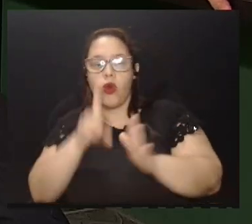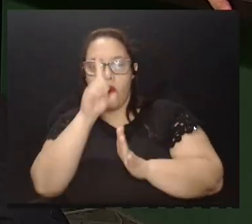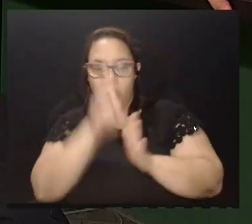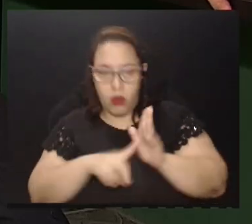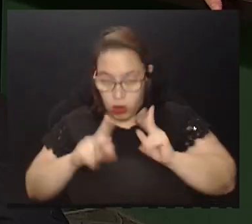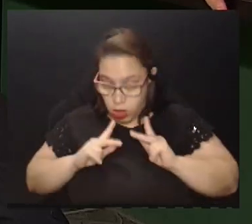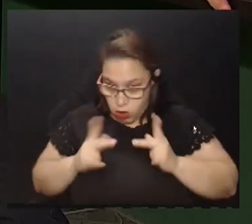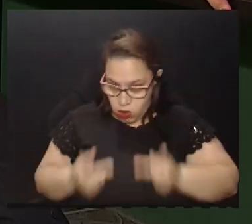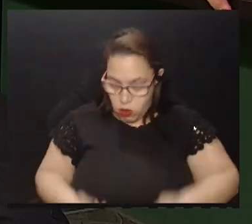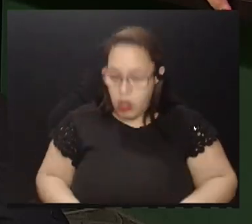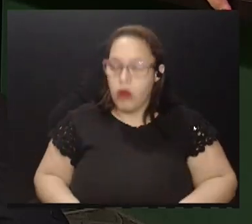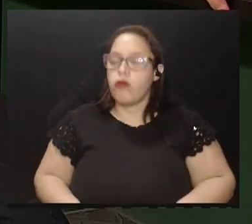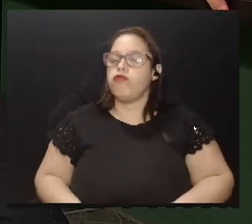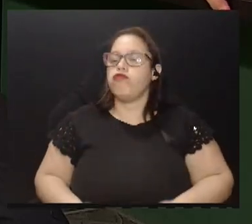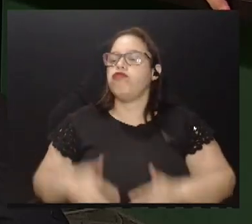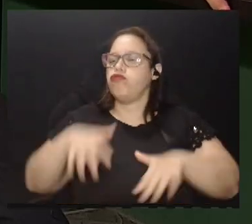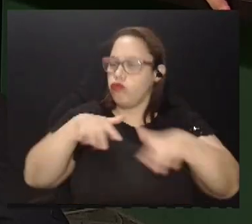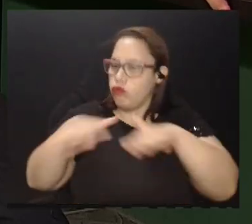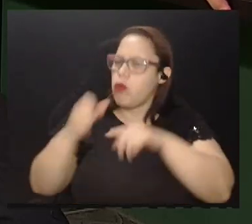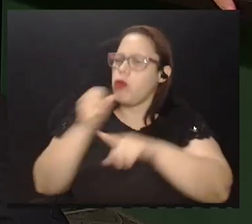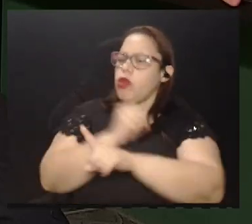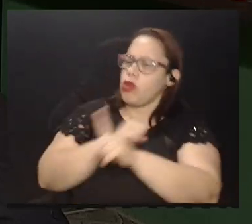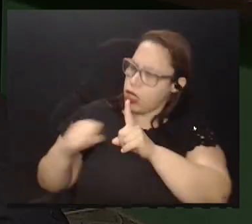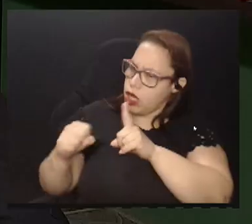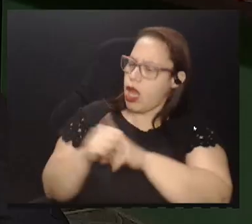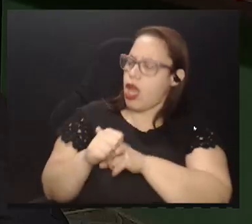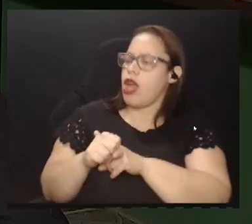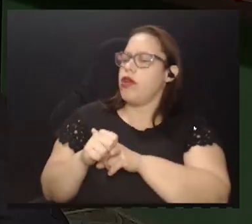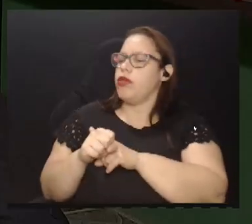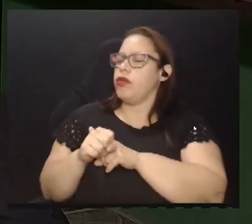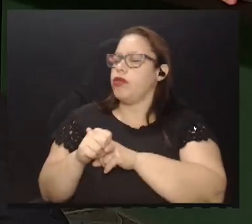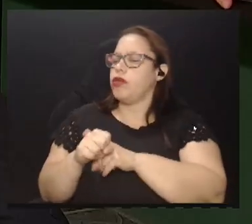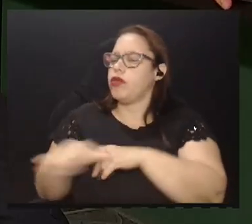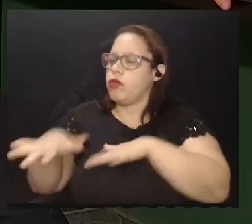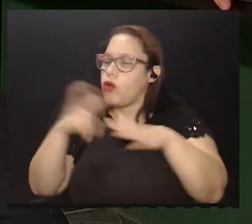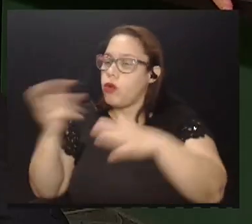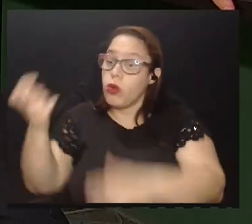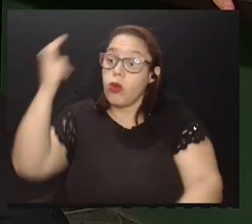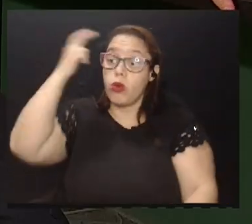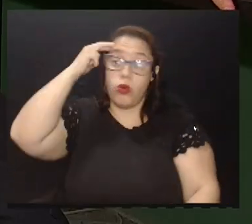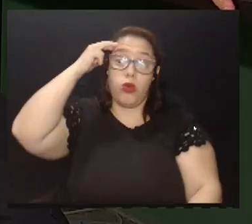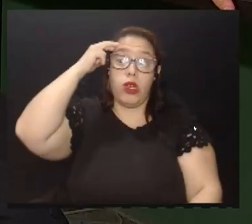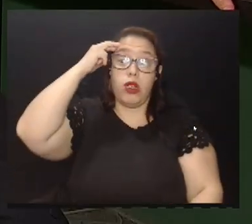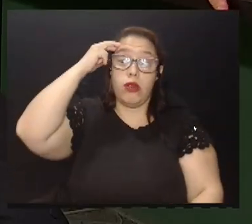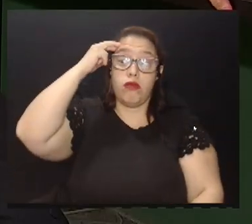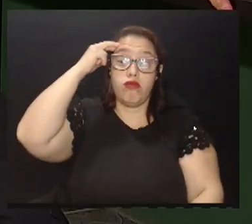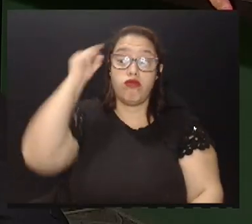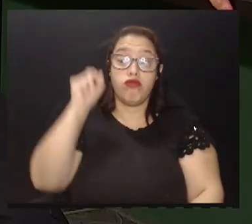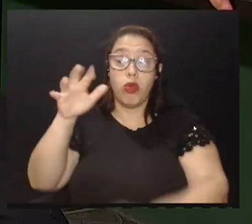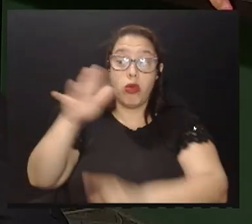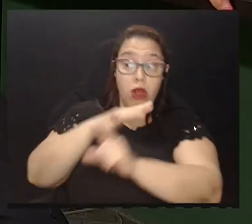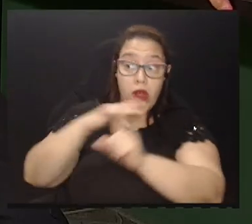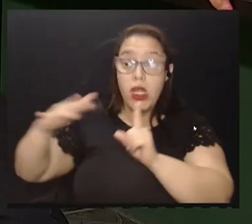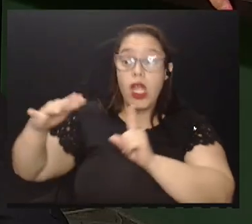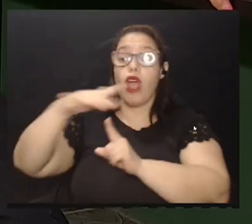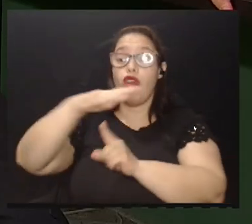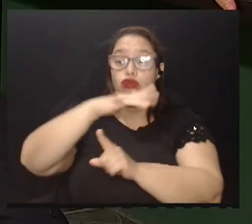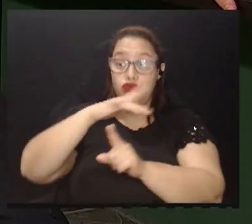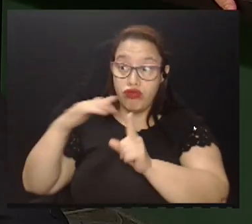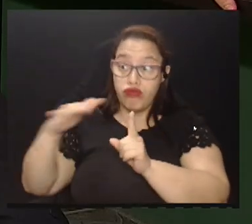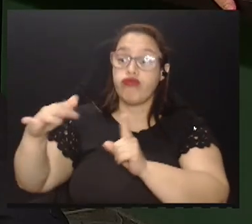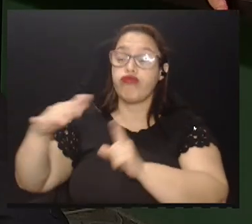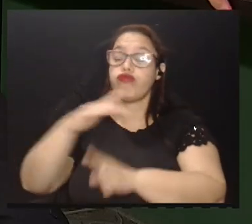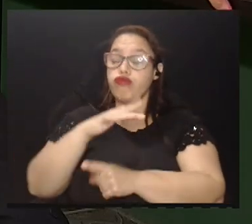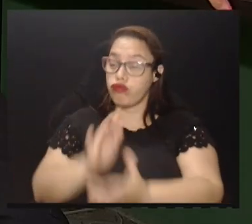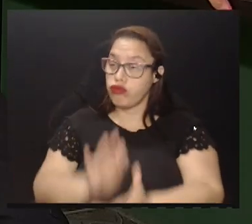movimentos sociais, sobre movimentos culturais, sobre meio ambiente, né? Nós temos